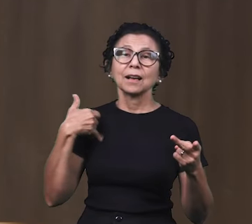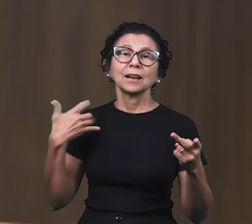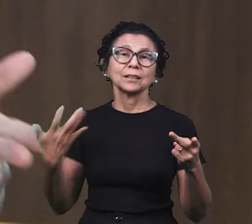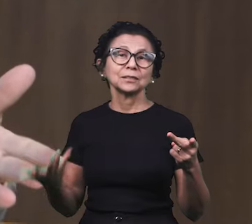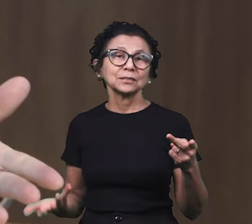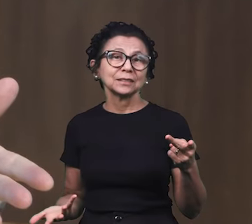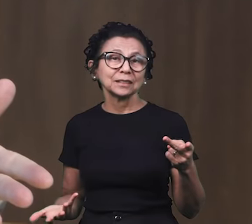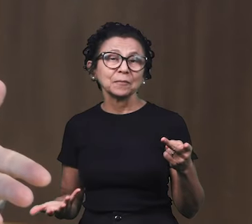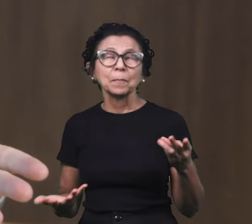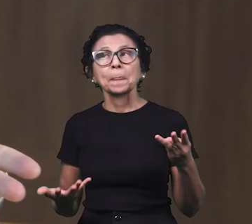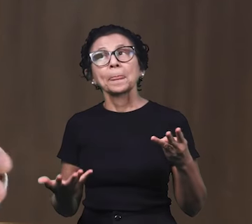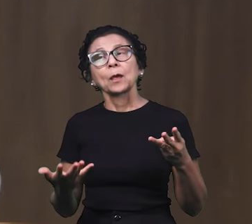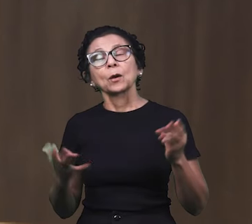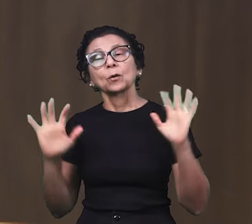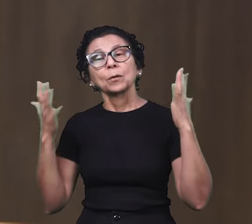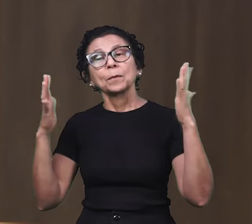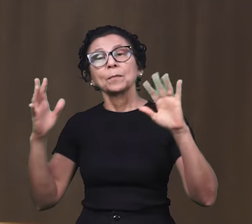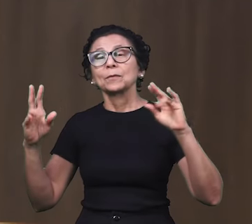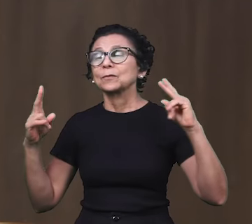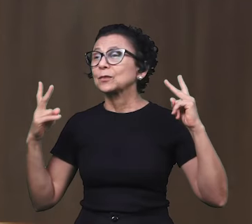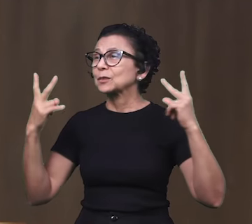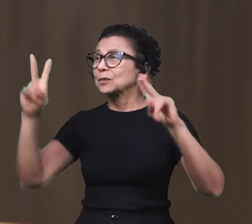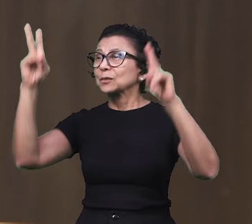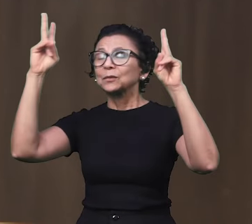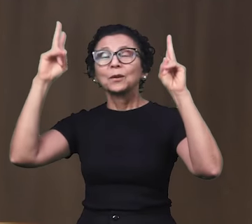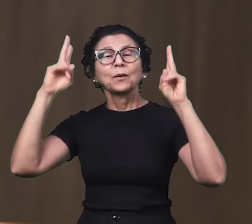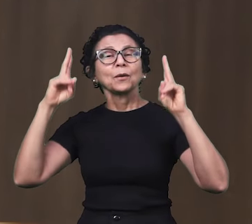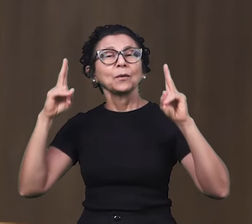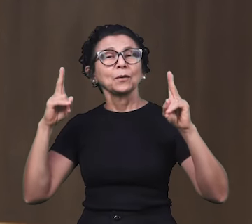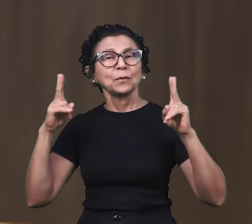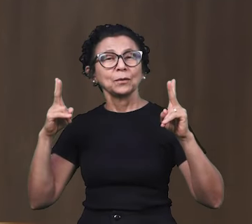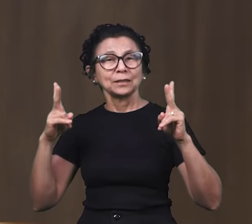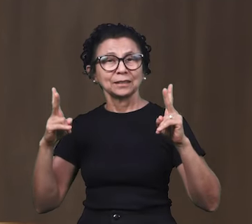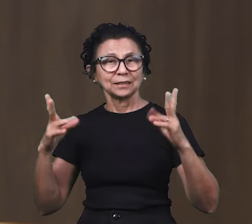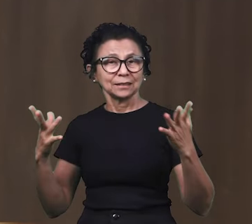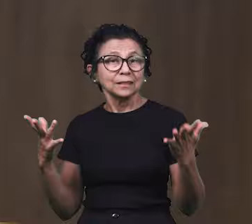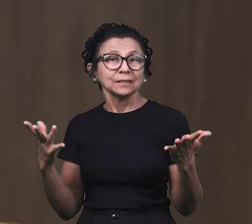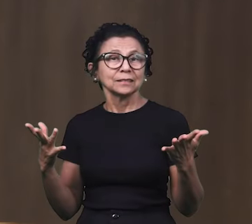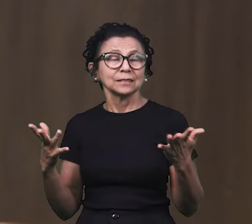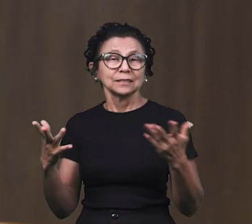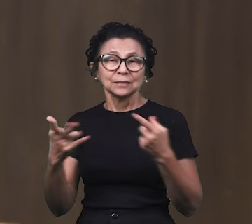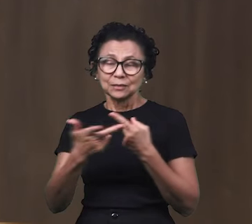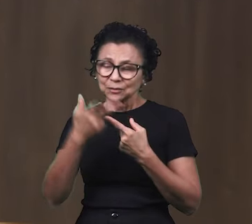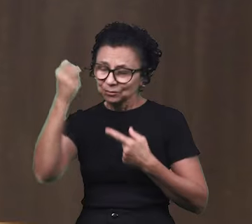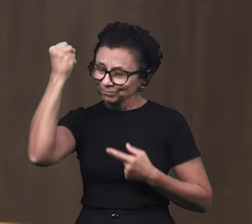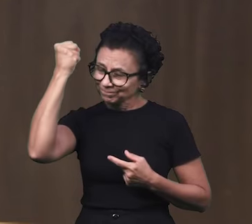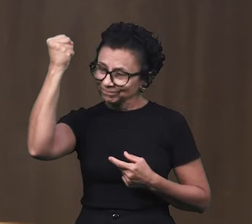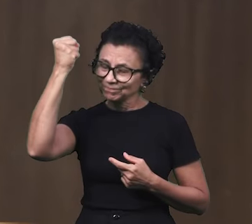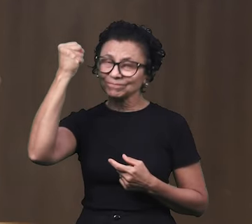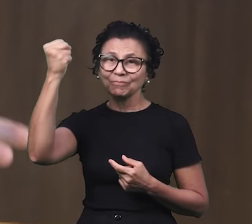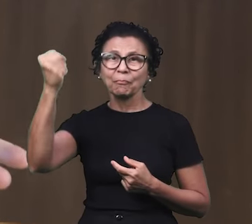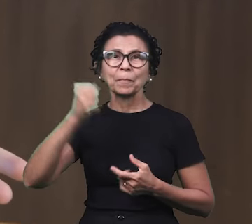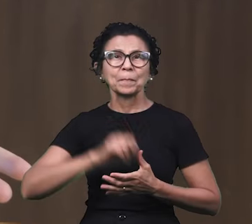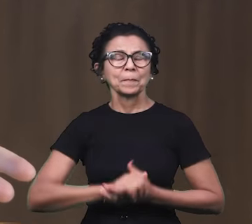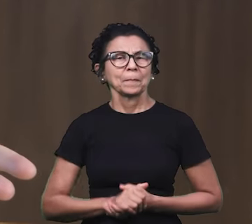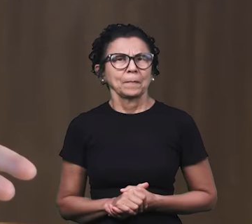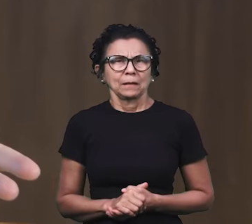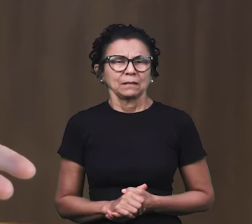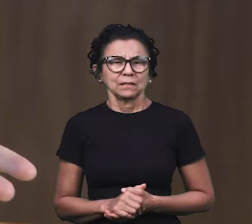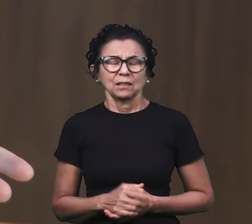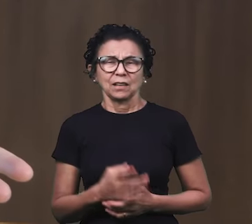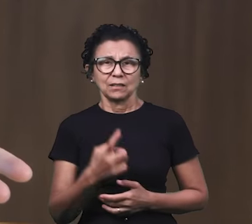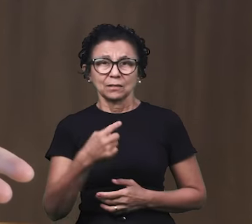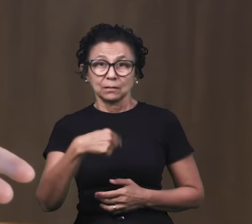celebrar uma vitória, um grande feito, uma conquista, não é? Todo mundo quer chamar os amigos. A gente não vai para uma festa para